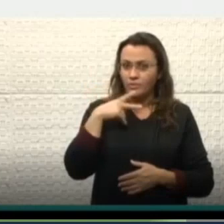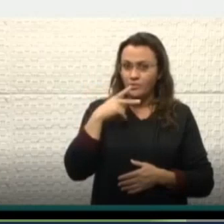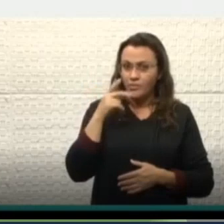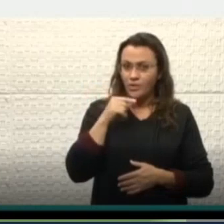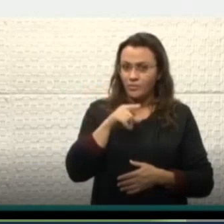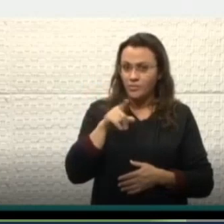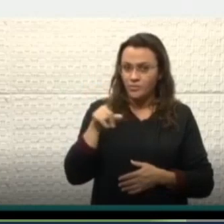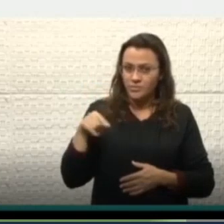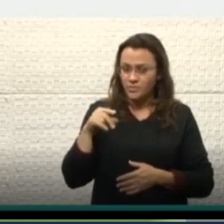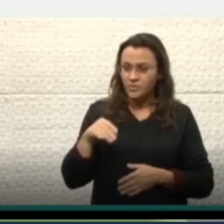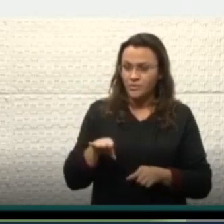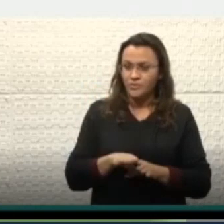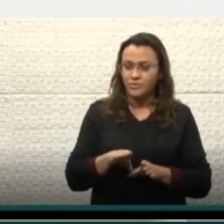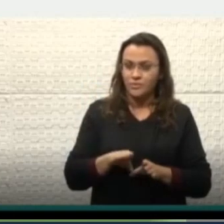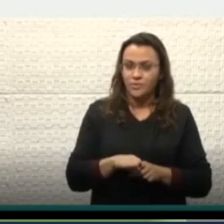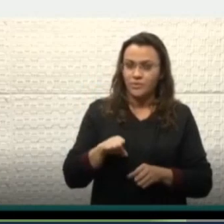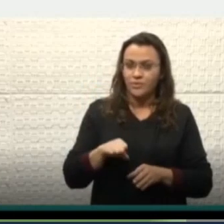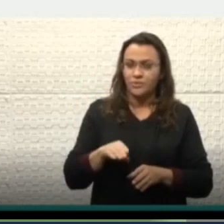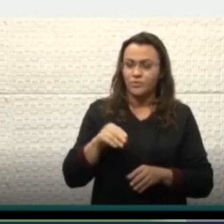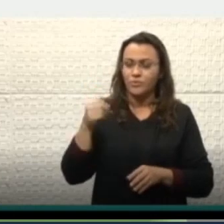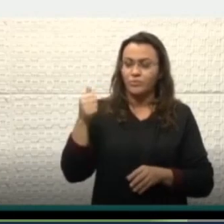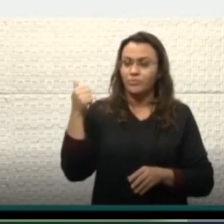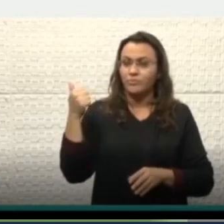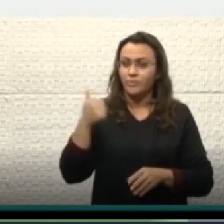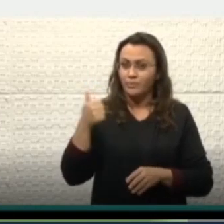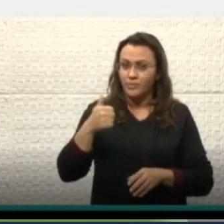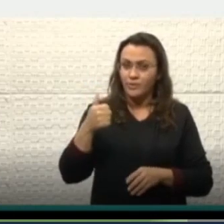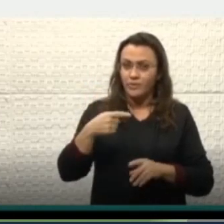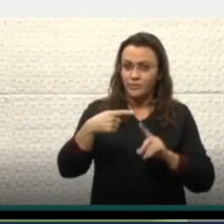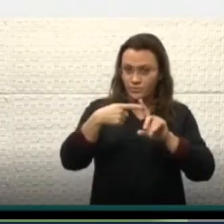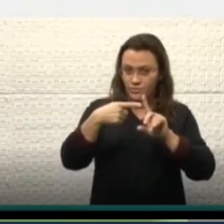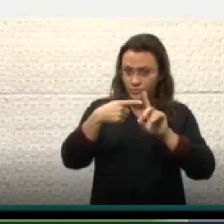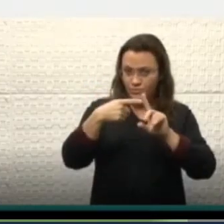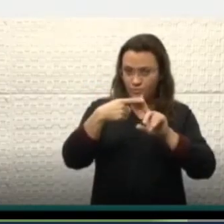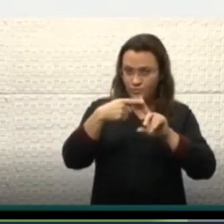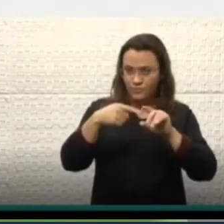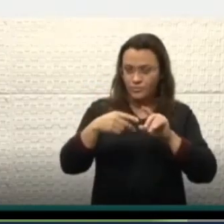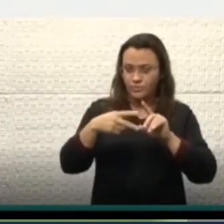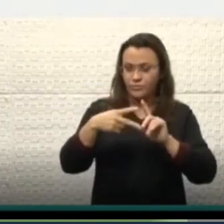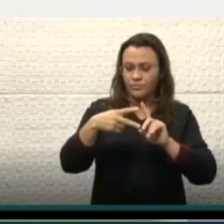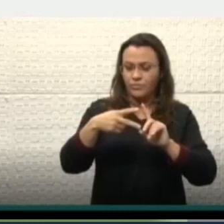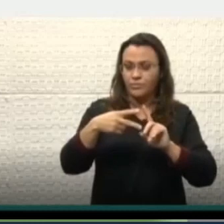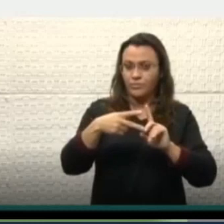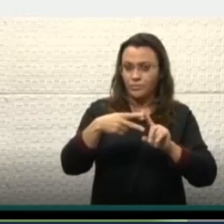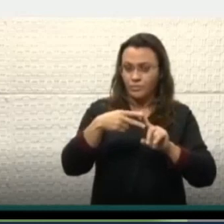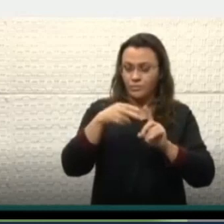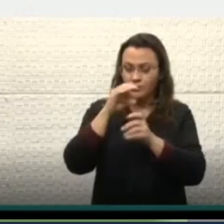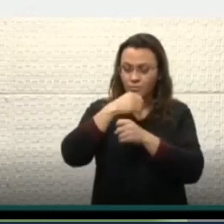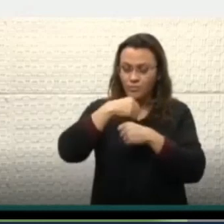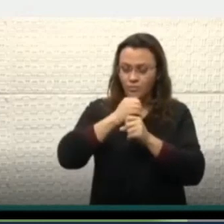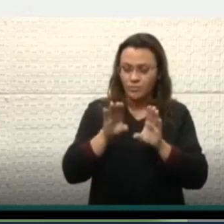vocês, do microscópio estereoscópico. Então, a foto ela não fica muito nítida, mas na observação